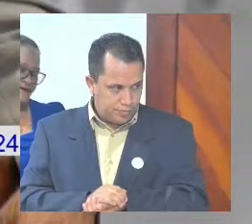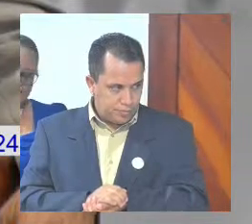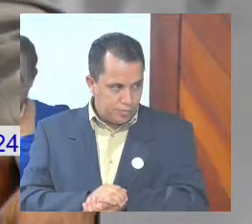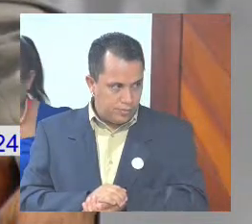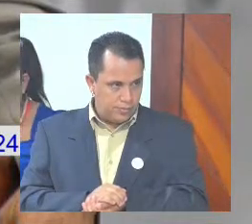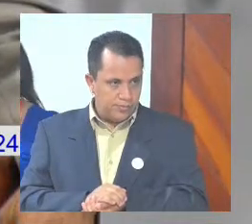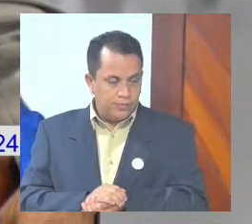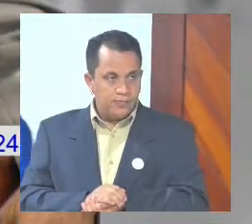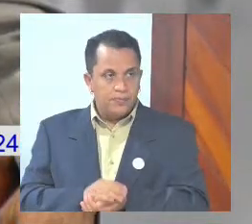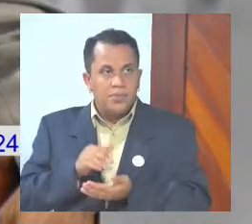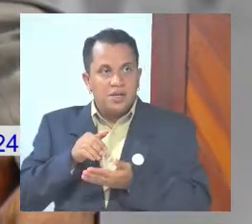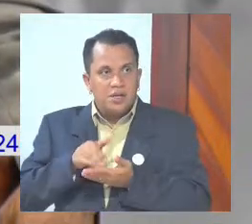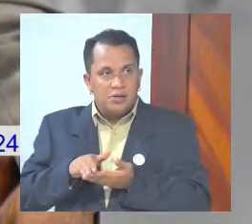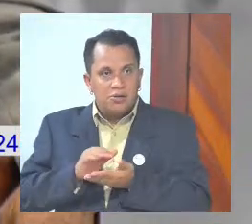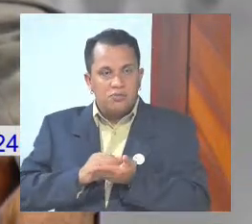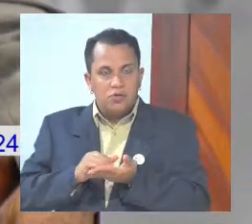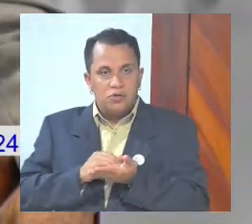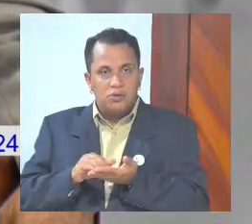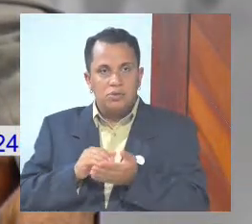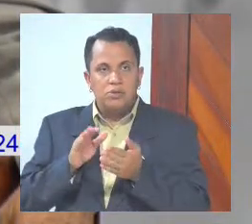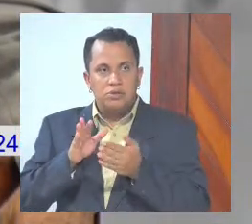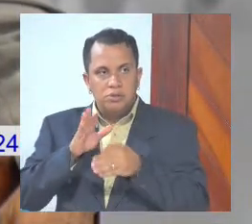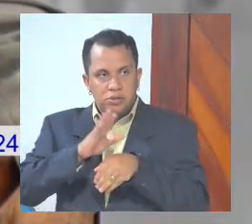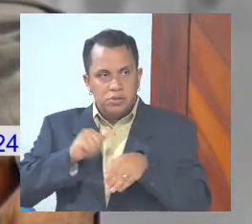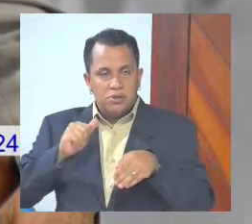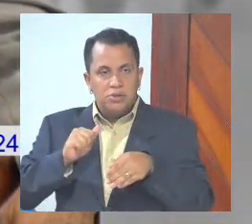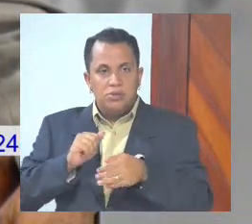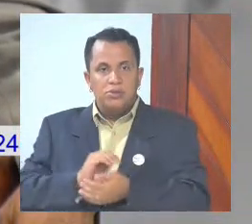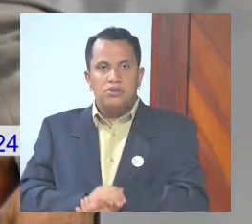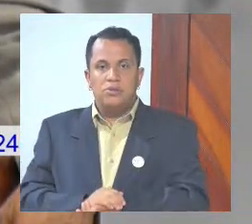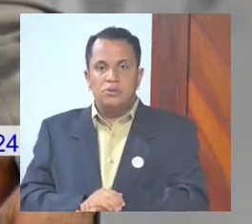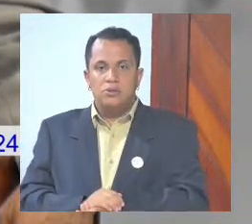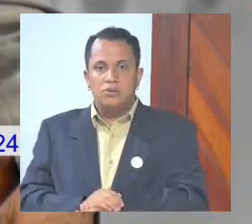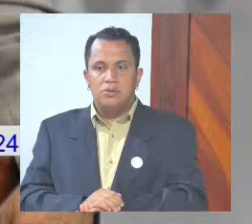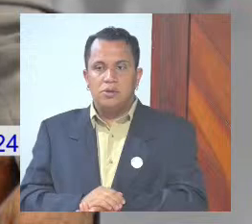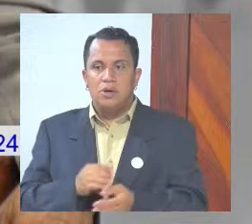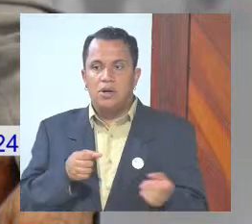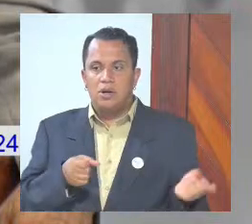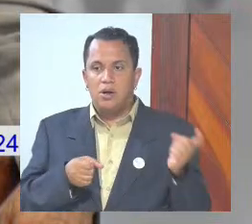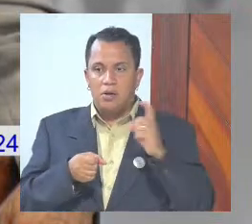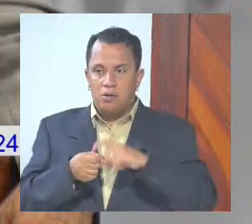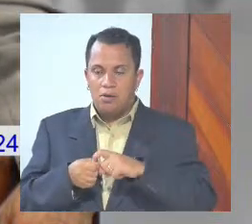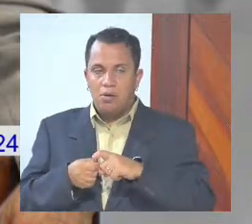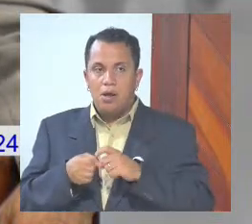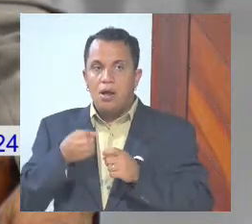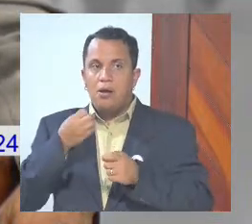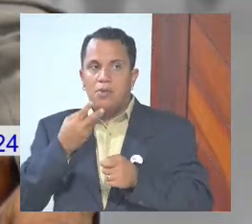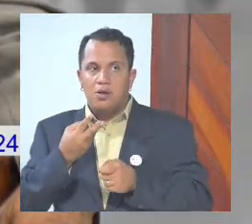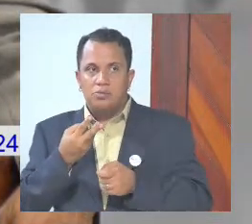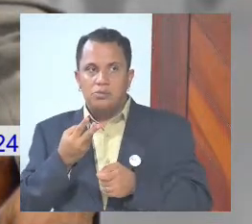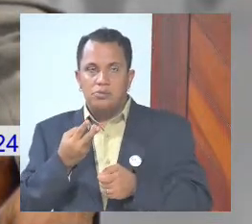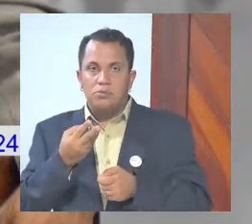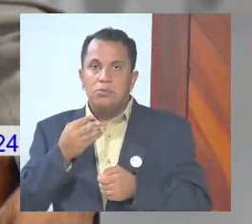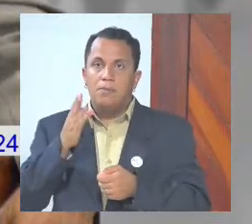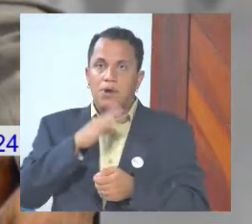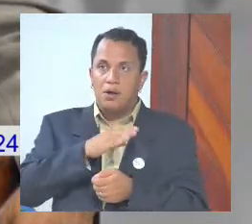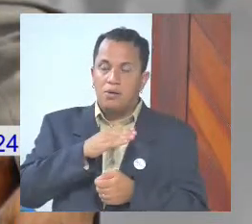para exonerar um secretário, para convocar um secretário. Se ele não vier por bem, ele vem por mal.